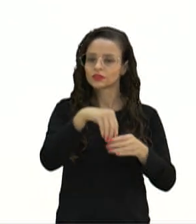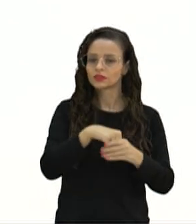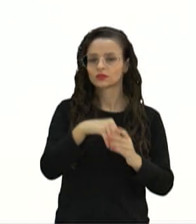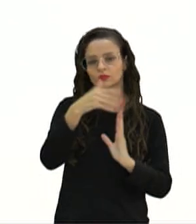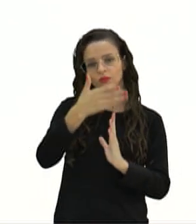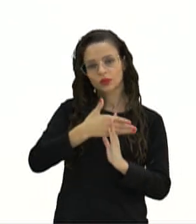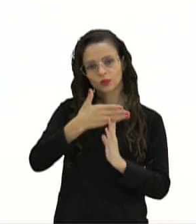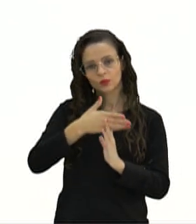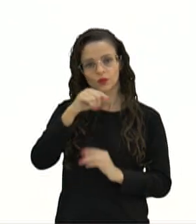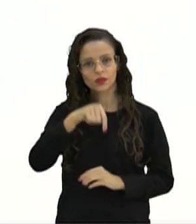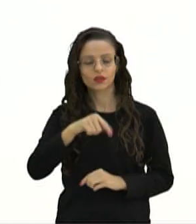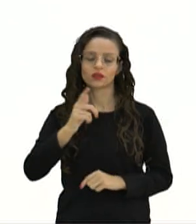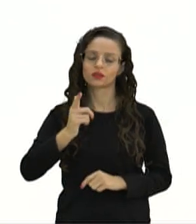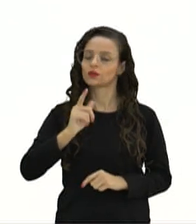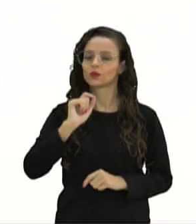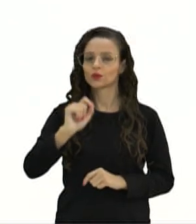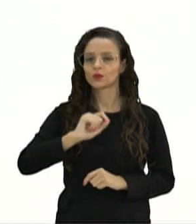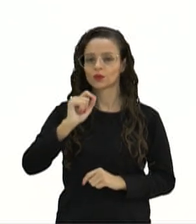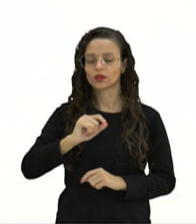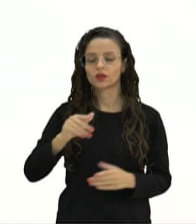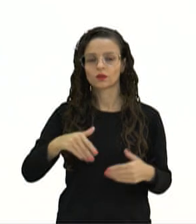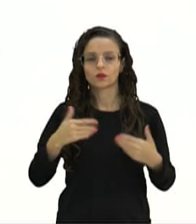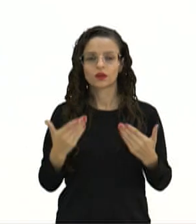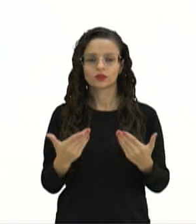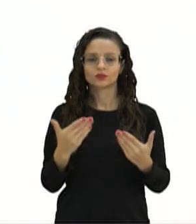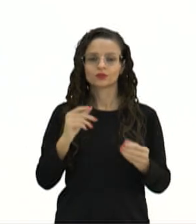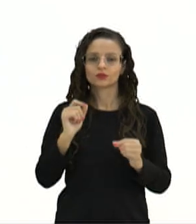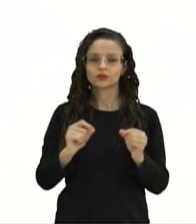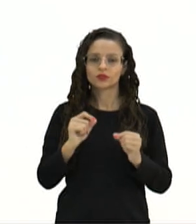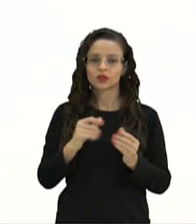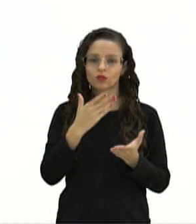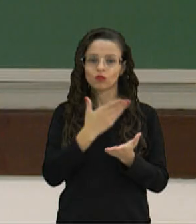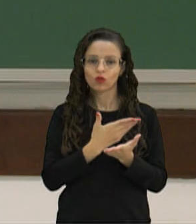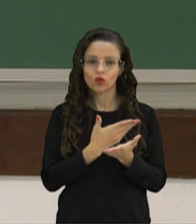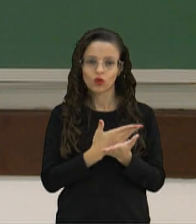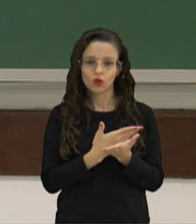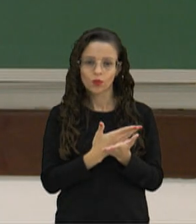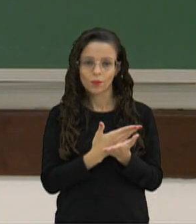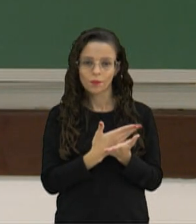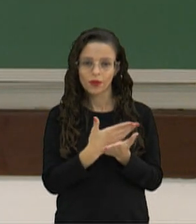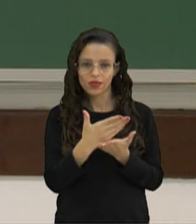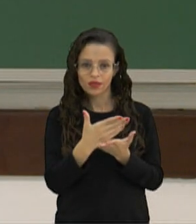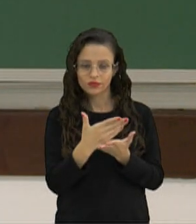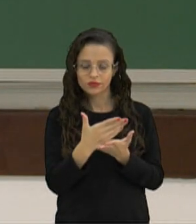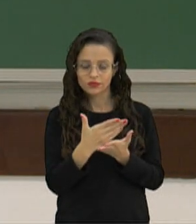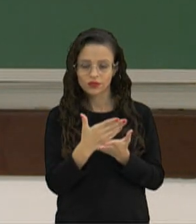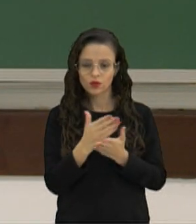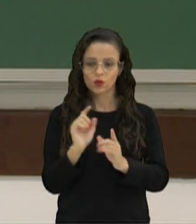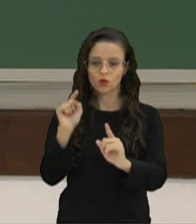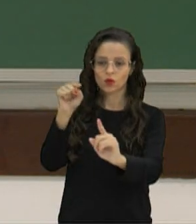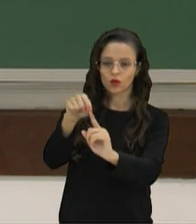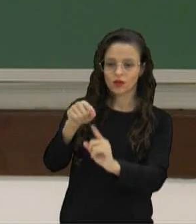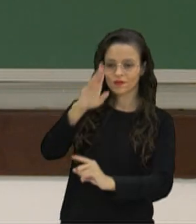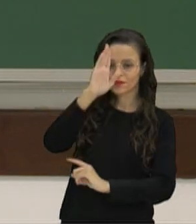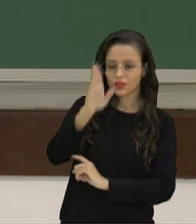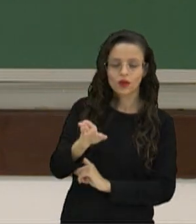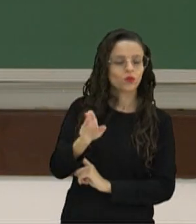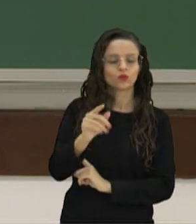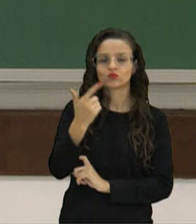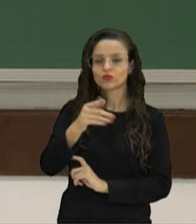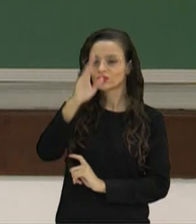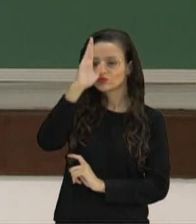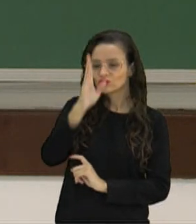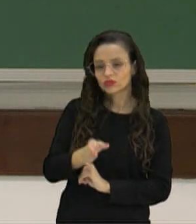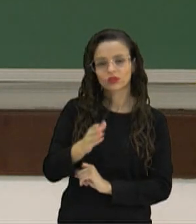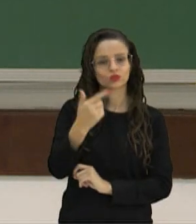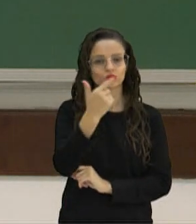que o barroco, quando ele parte de um ponto inicial para chegar a um ponto final, ele não é direto, ele não faz